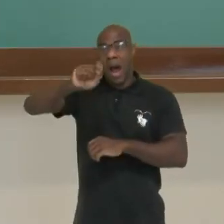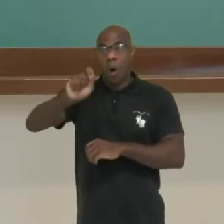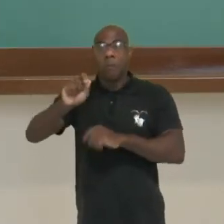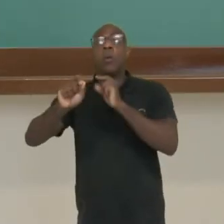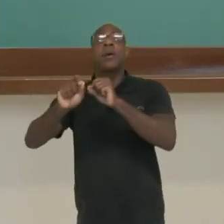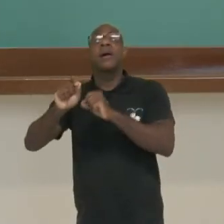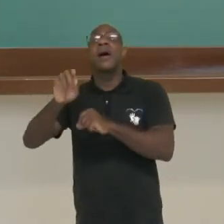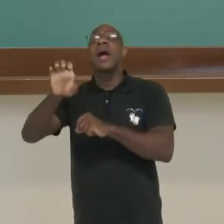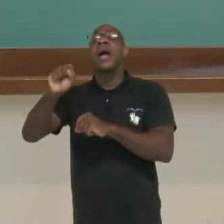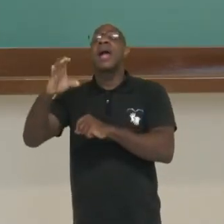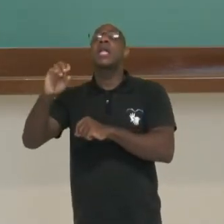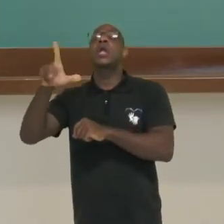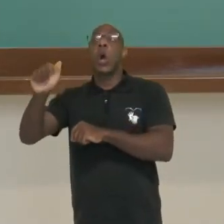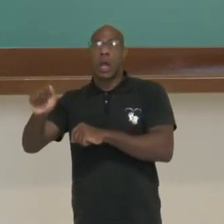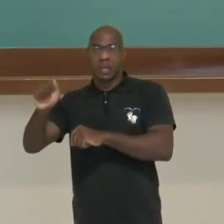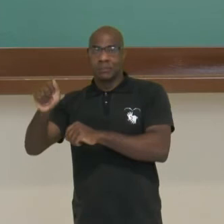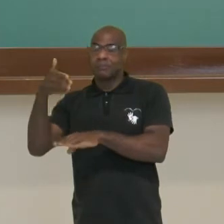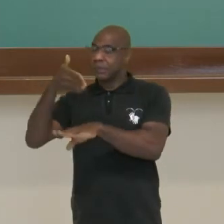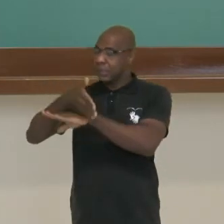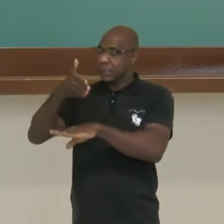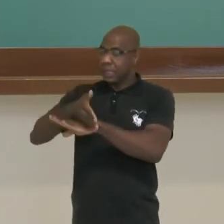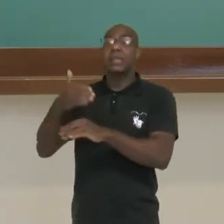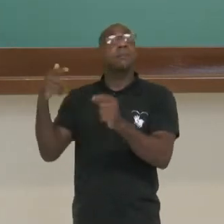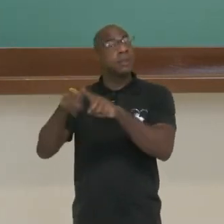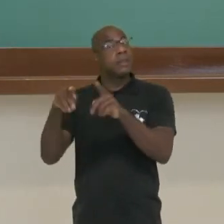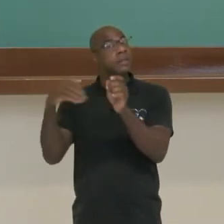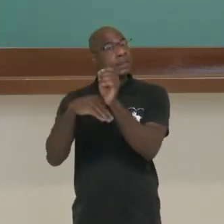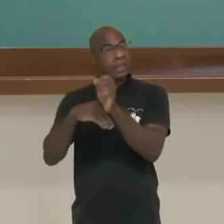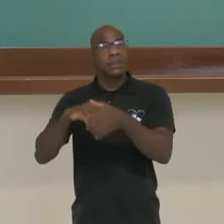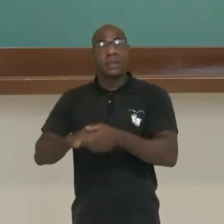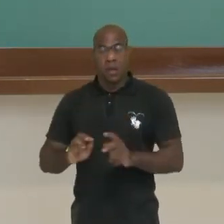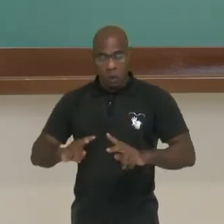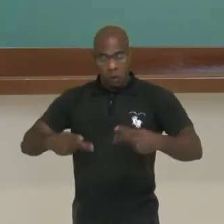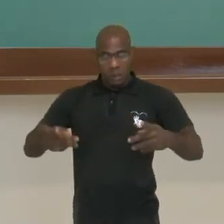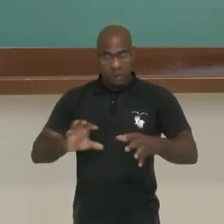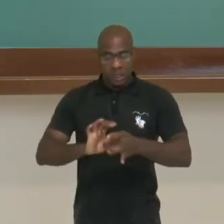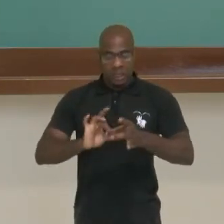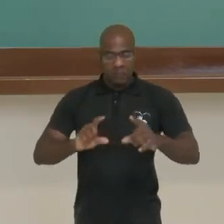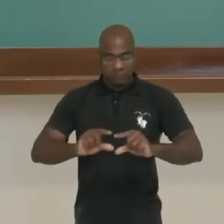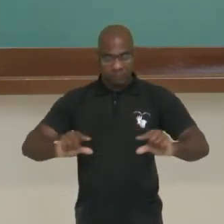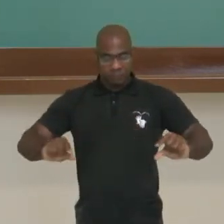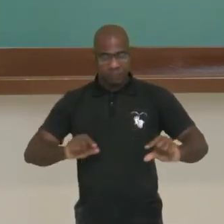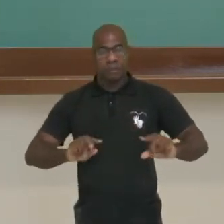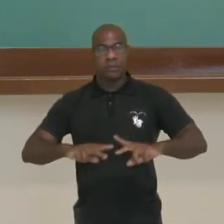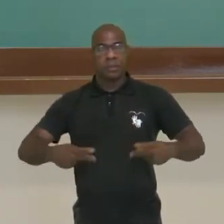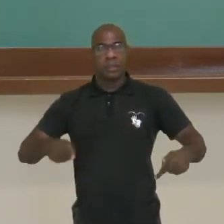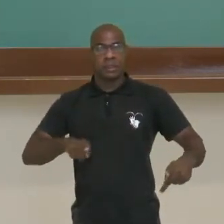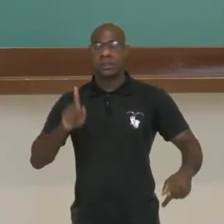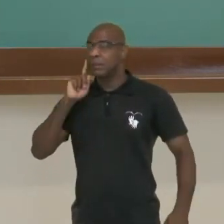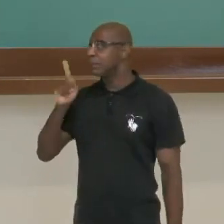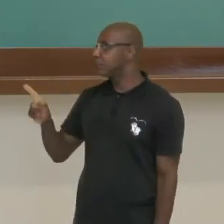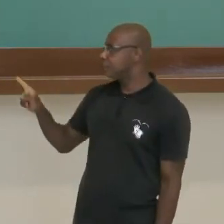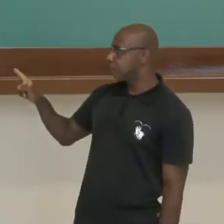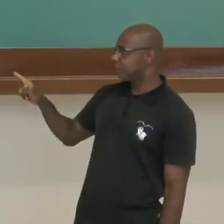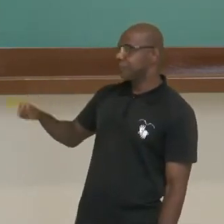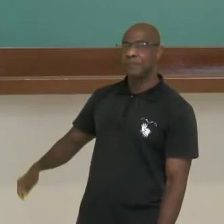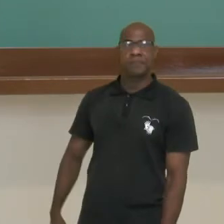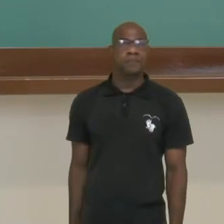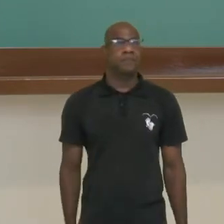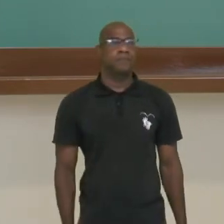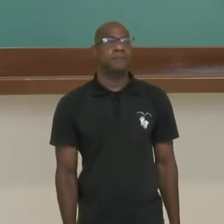mais sobre hobbies e interesses. O link está disponível aqui na parte de baixo do nosso slide, ok?